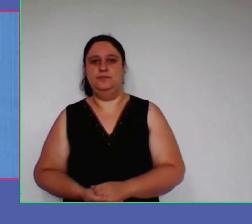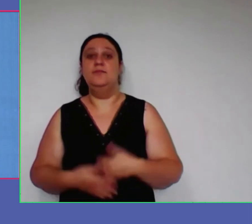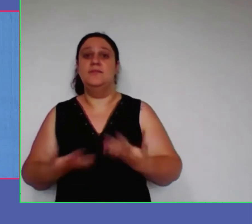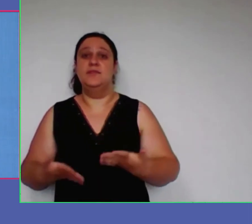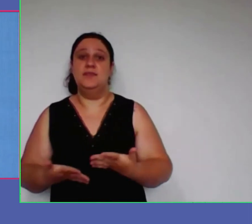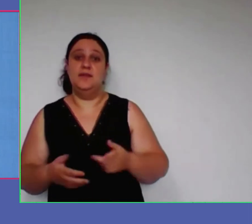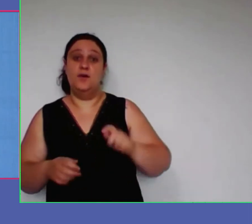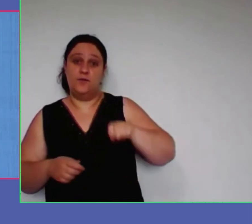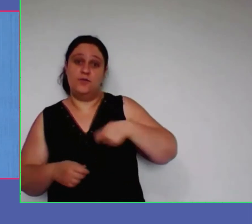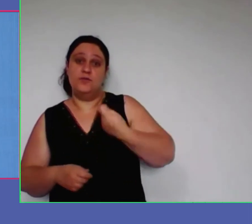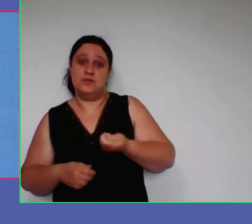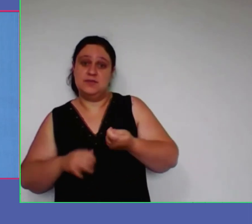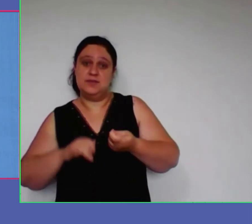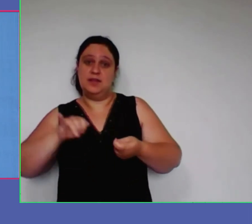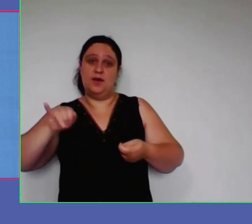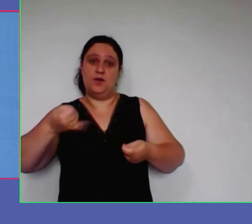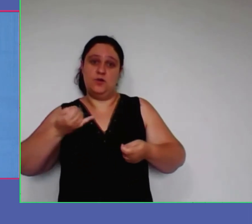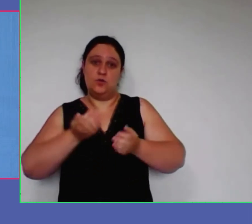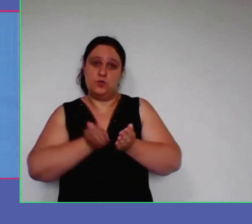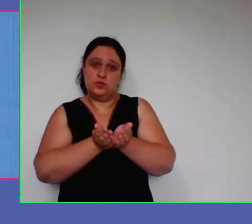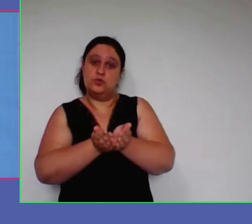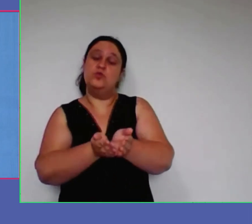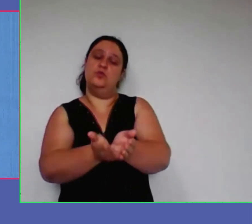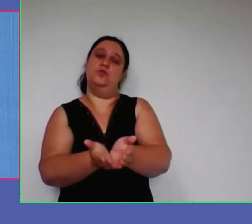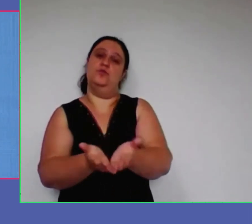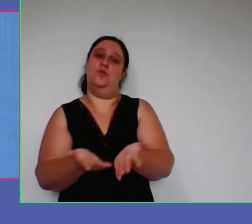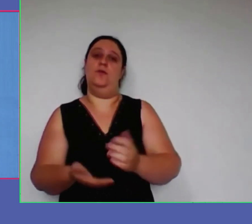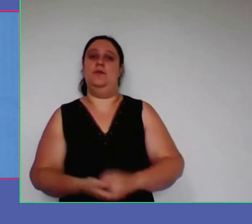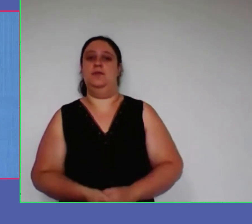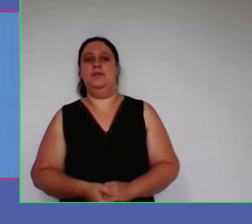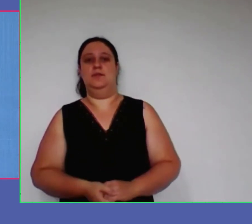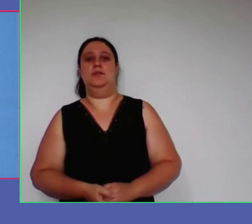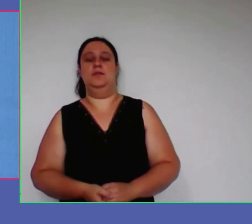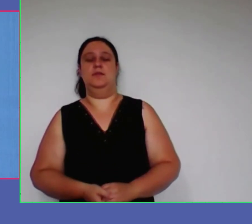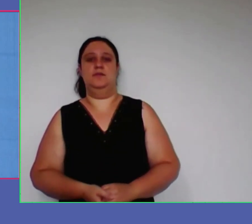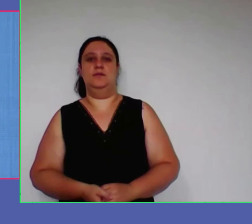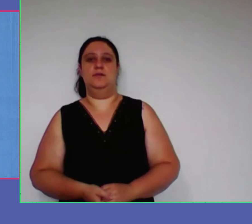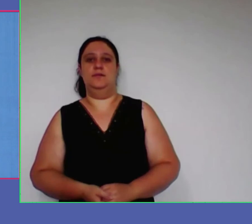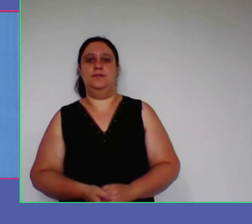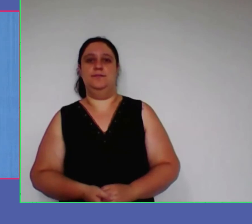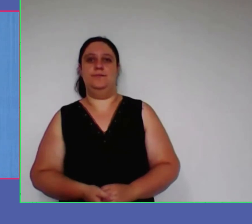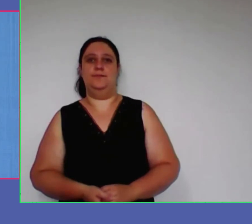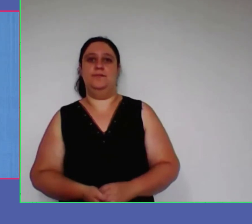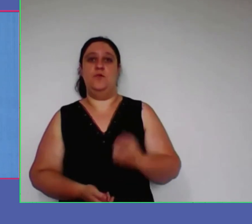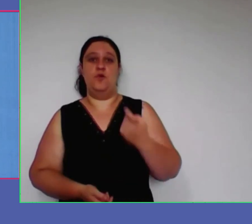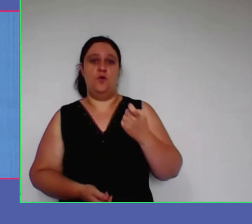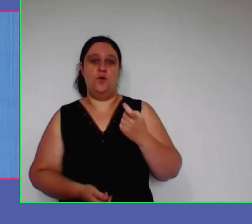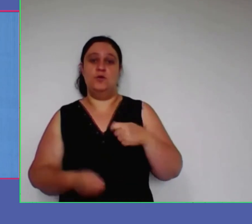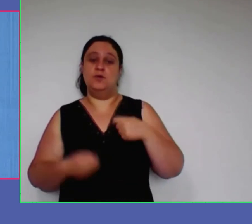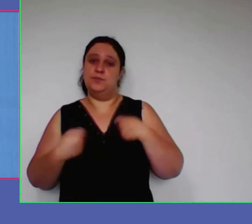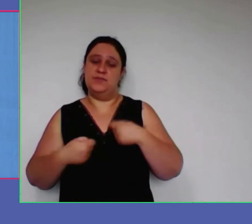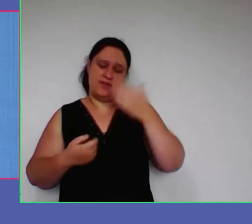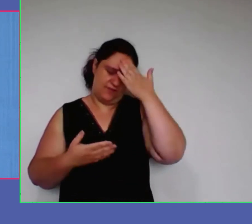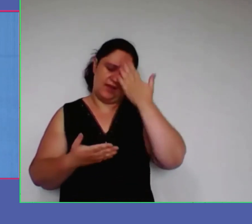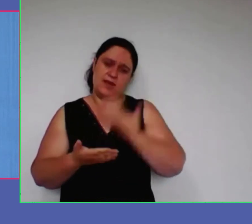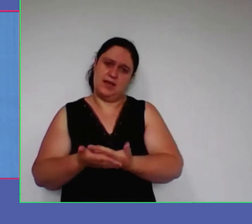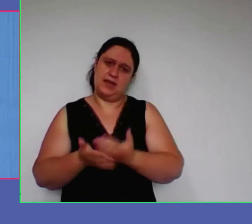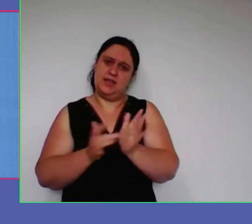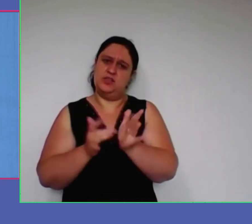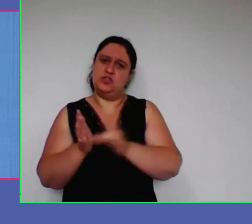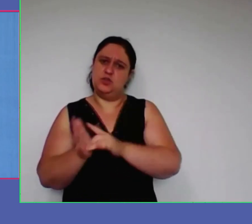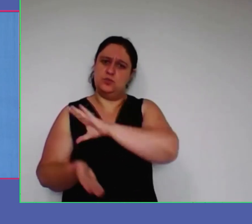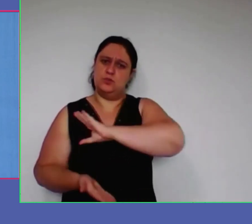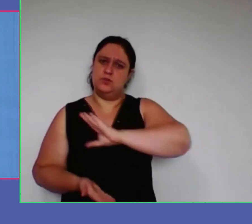Jonas. É o único sinal dado para os fariseus crerem que Jesus é o Cristo.